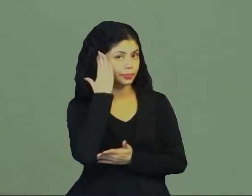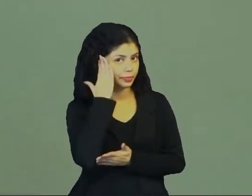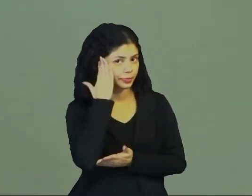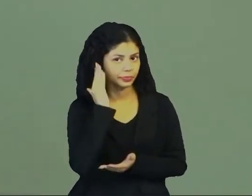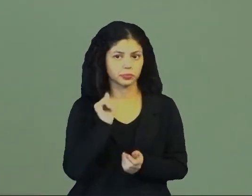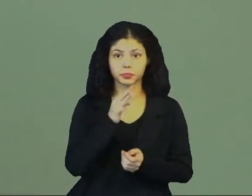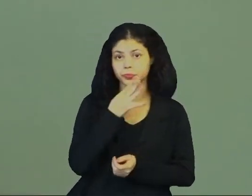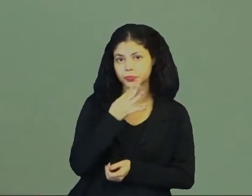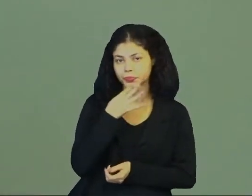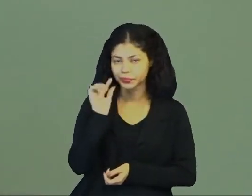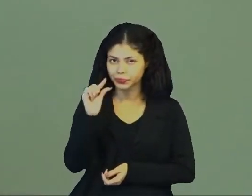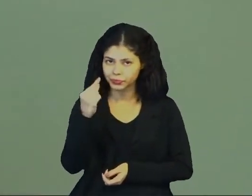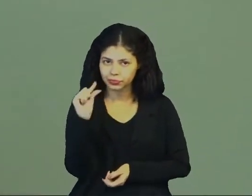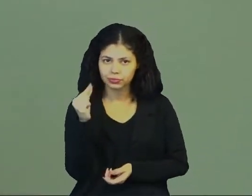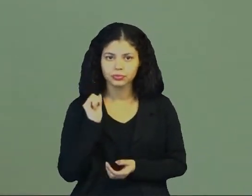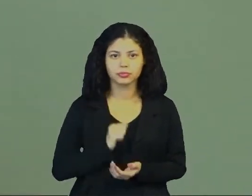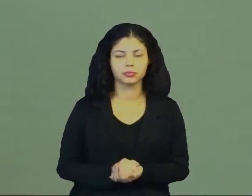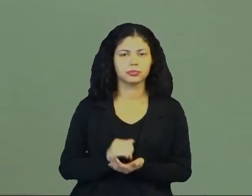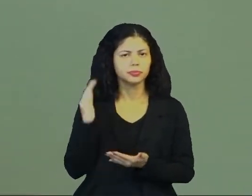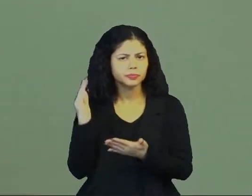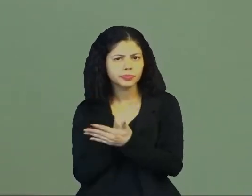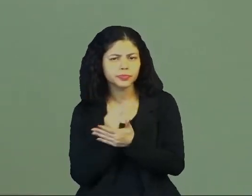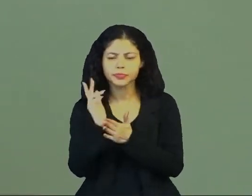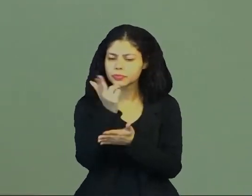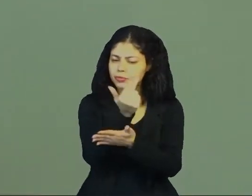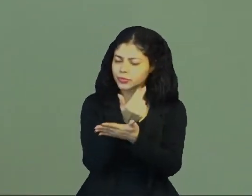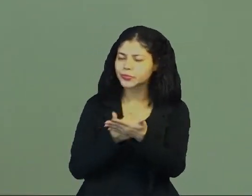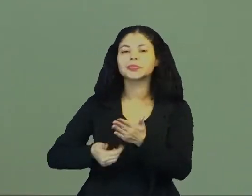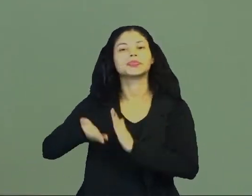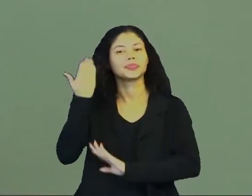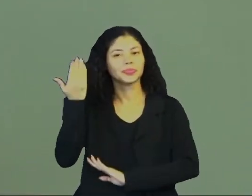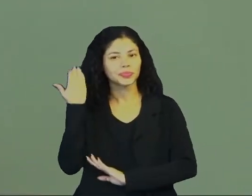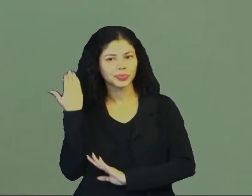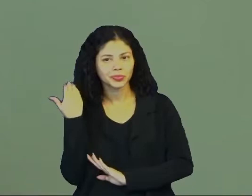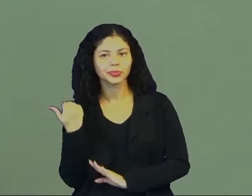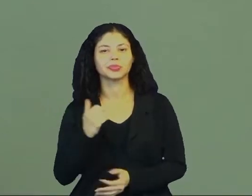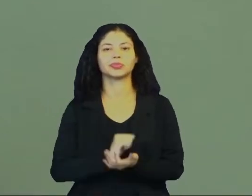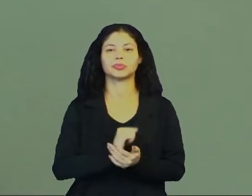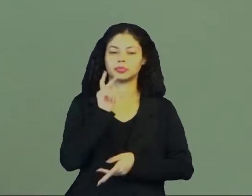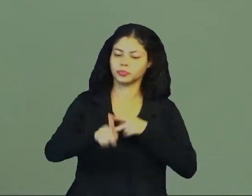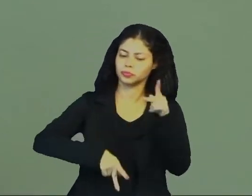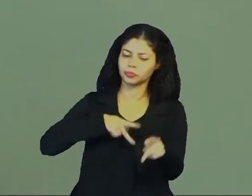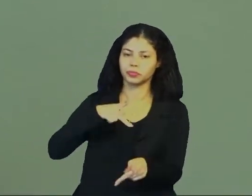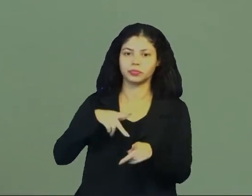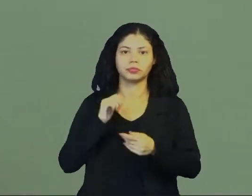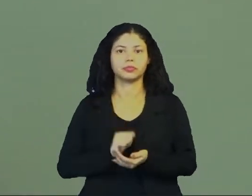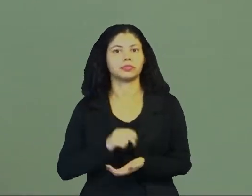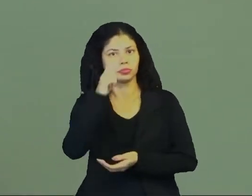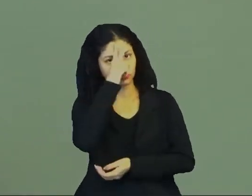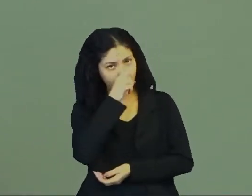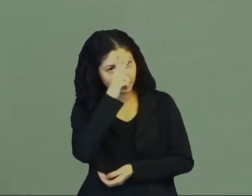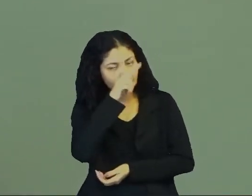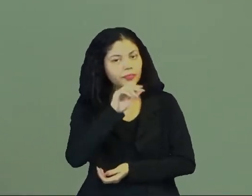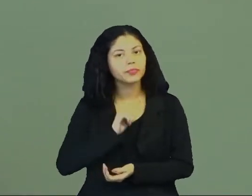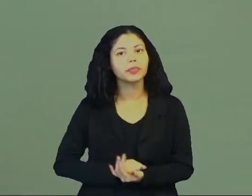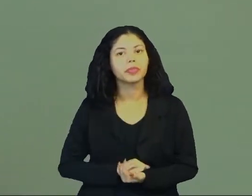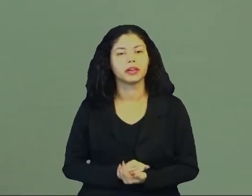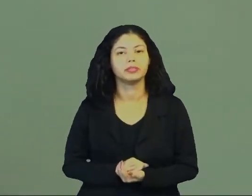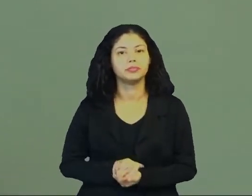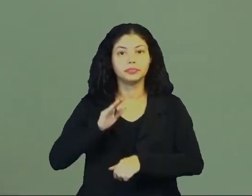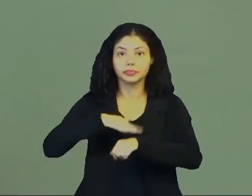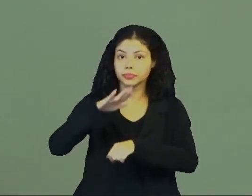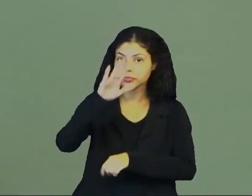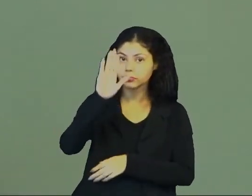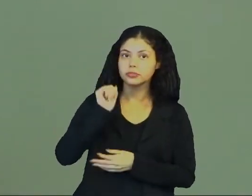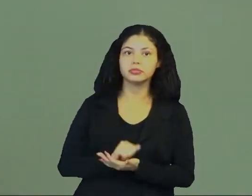entender, e conhecer um pouquinho sobre algumas artes das antigas civilizações. Lembrando que as civilizações que